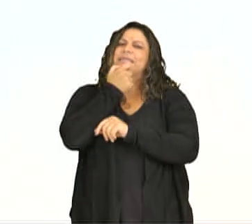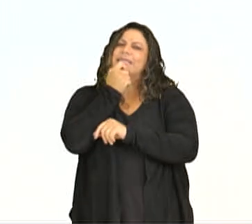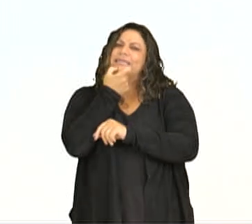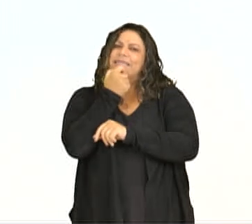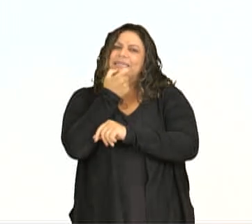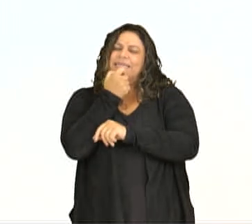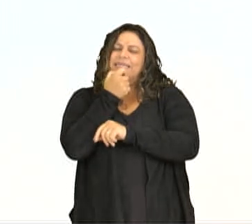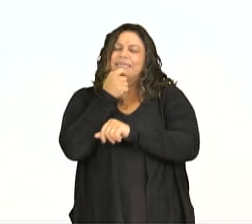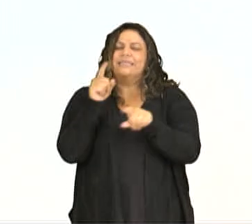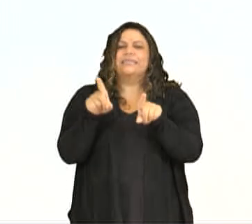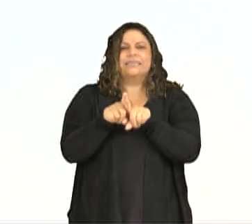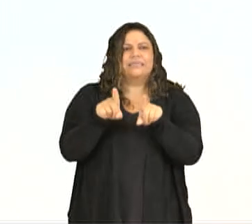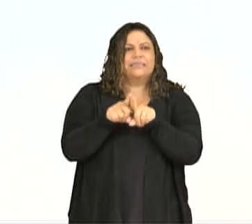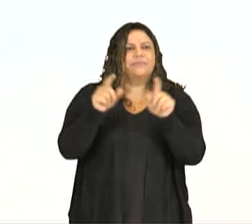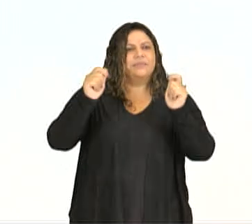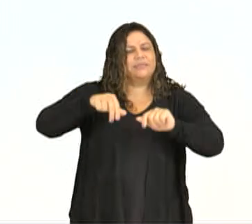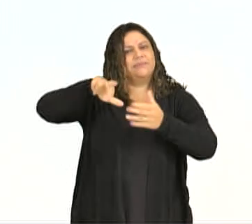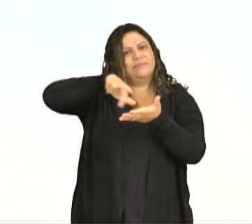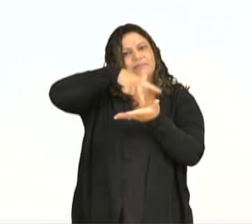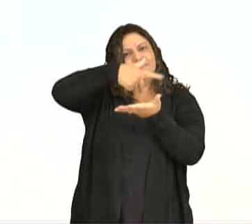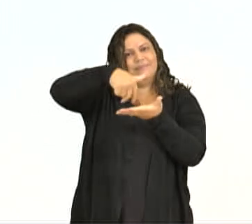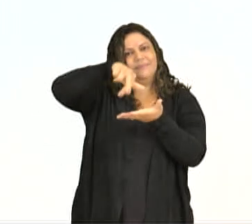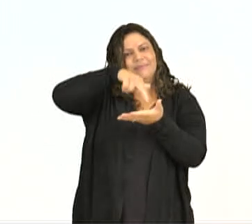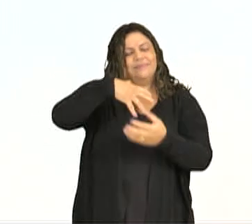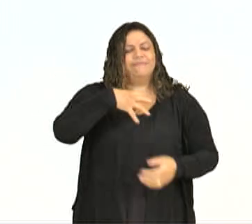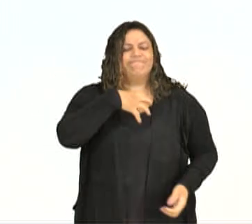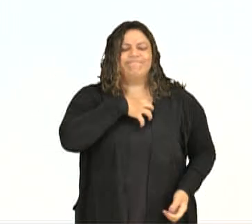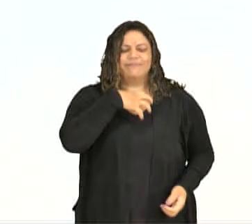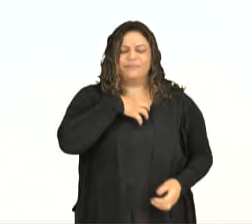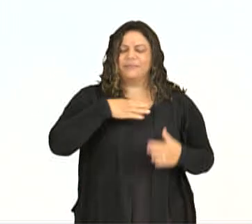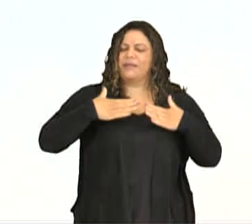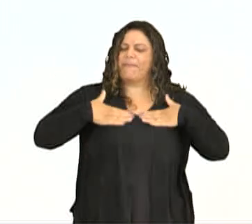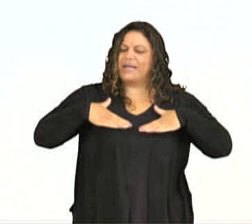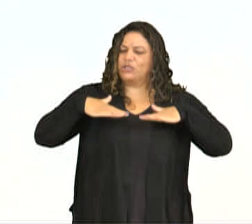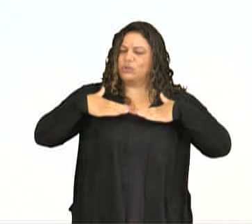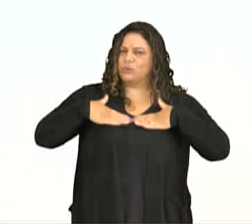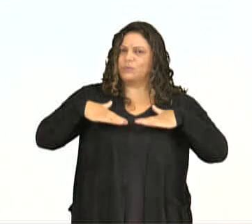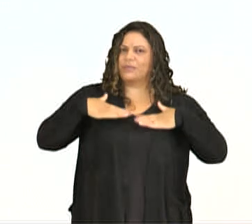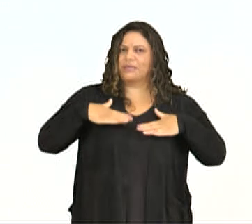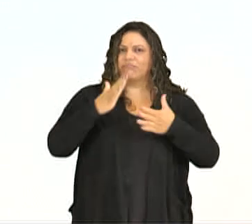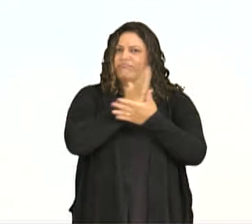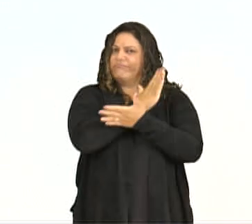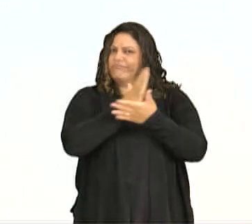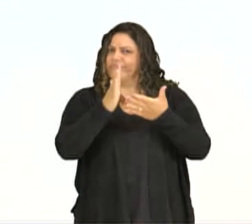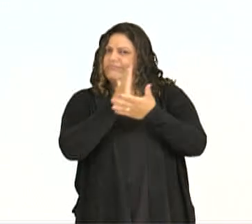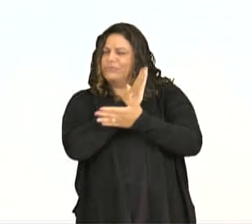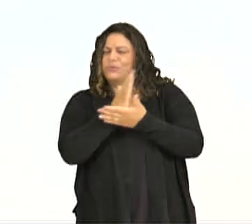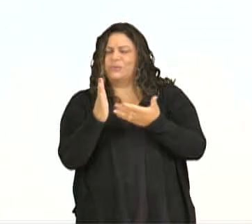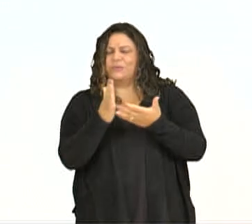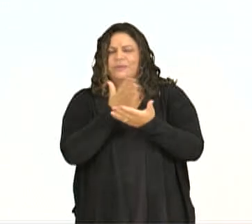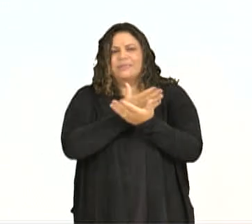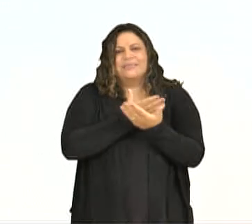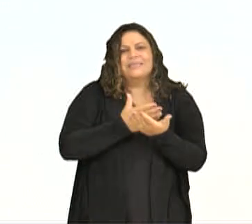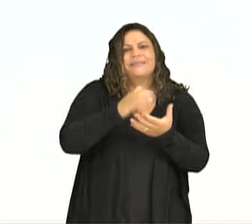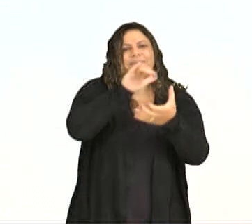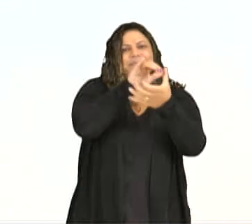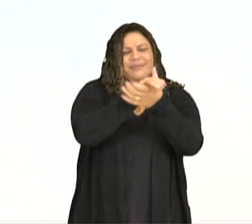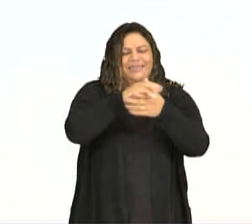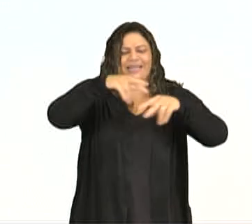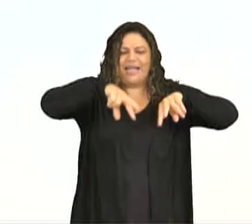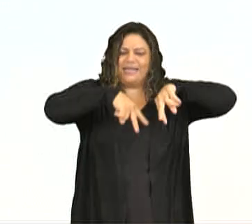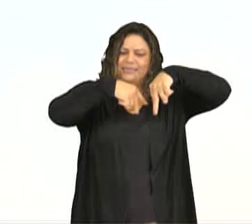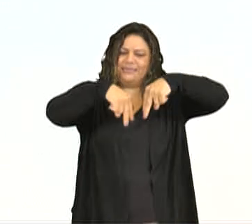valsa vienense e dança-se de um ritmo mais lento. Para alguns casais iniciantes, ela é mais fácil durante